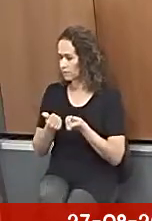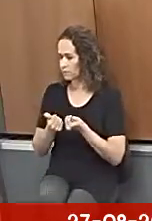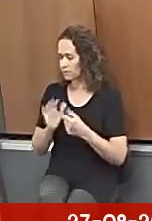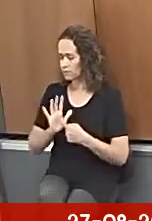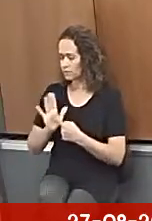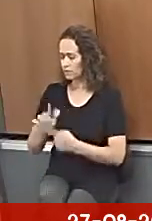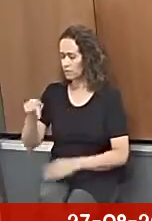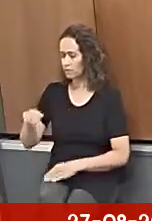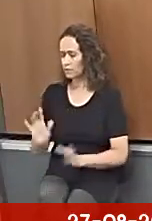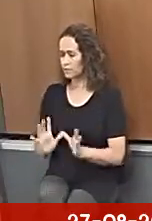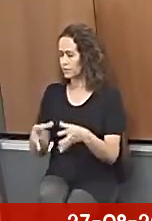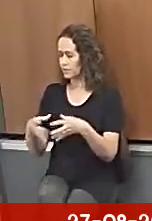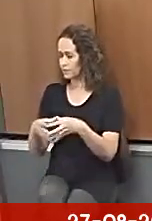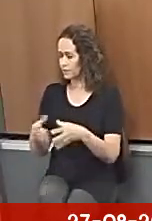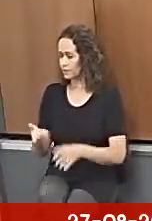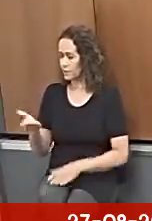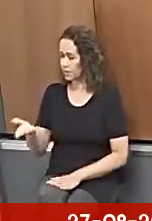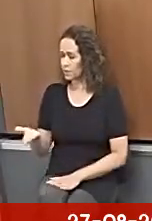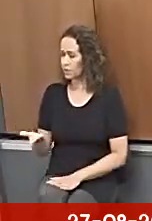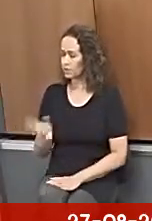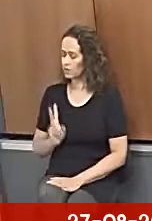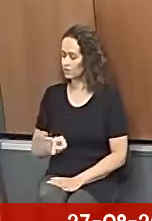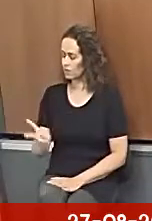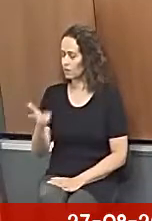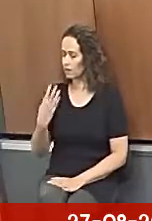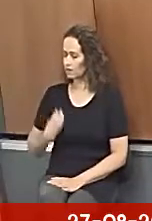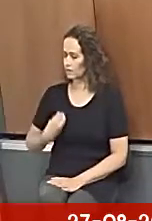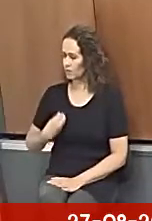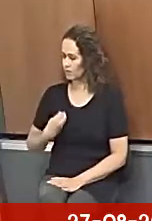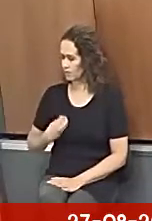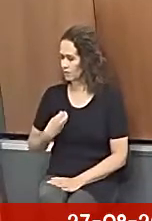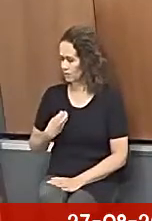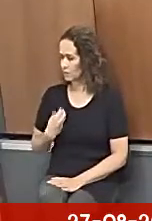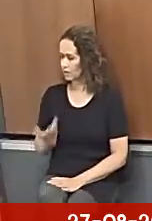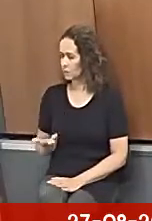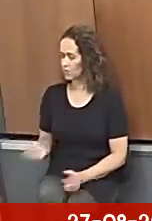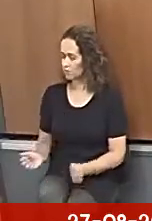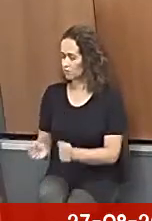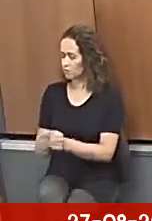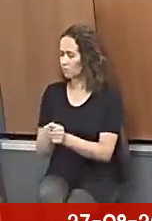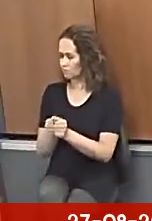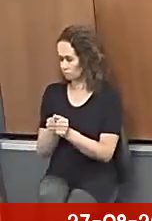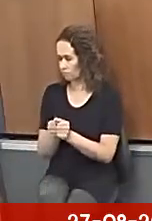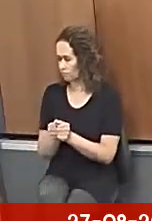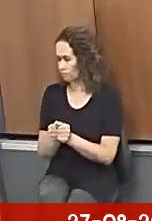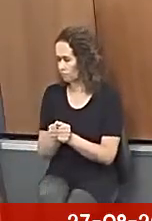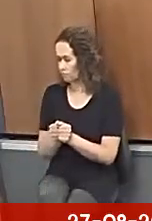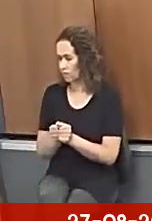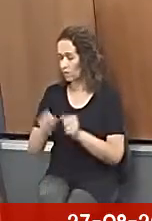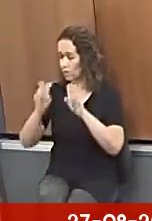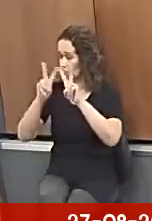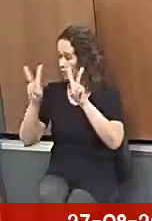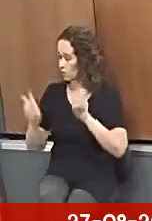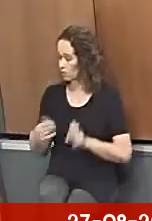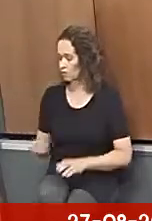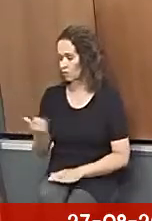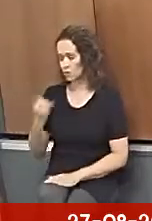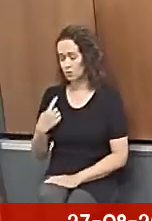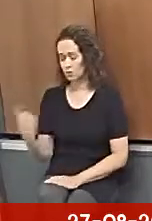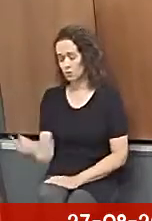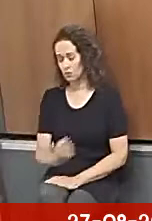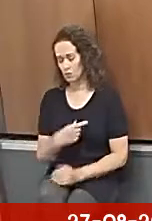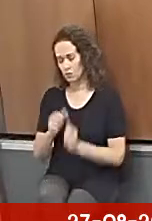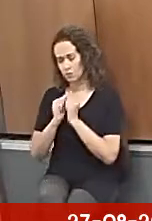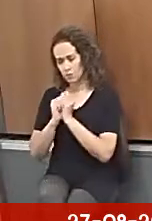essa comissão do qual o senhor é membro efetivo essa pauta tão importante então nós estamos aí todos